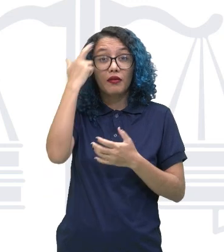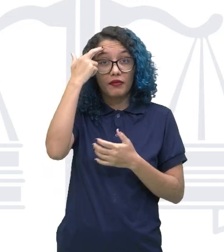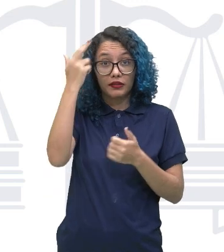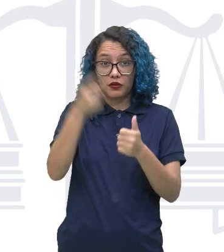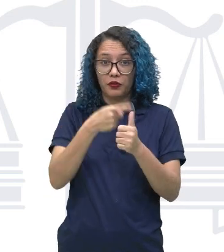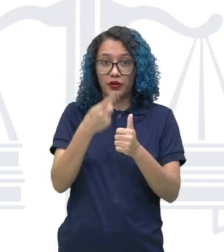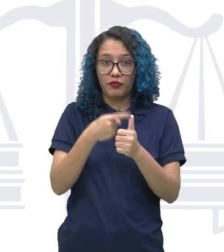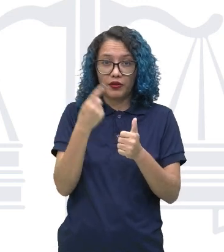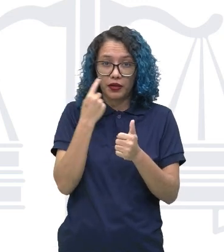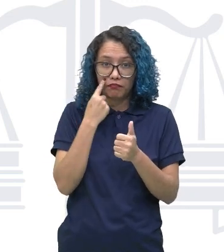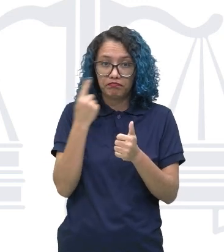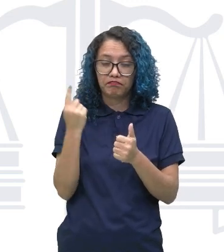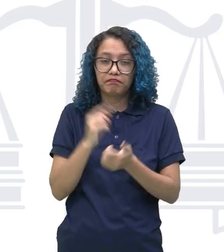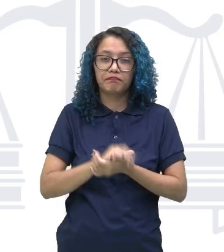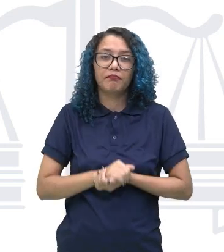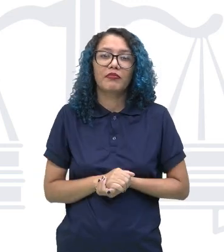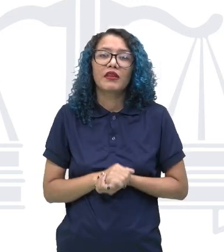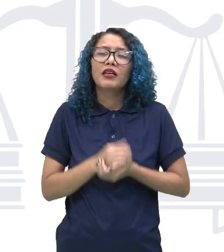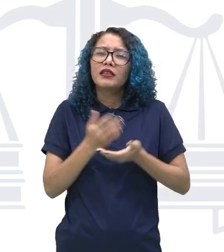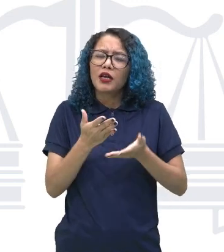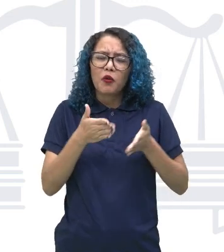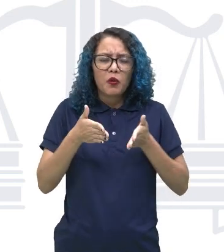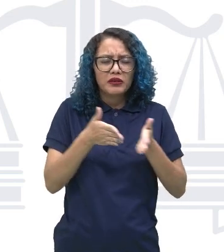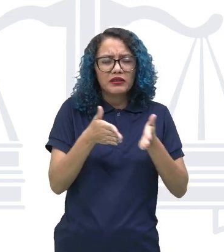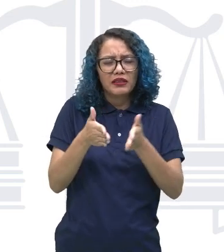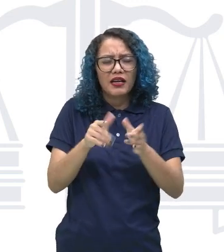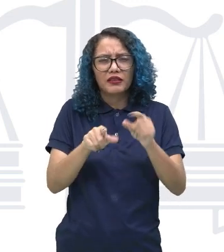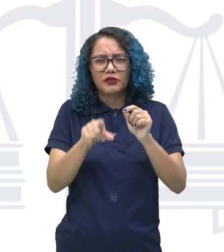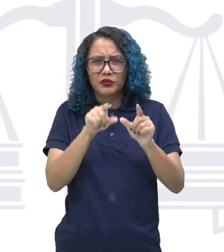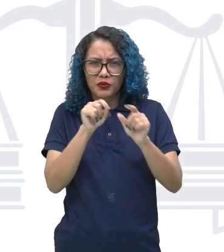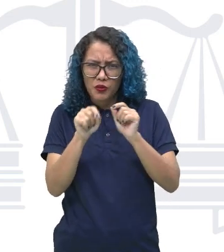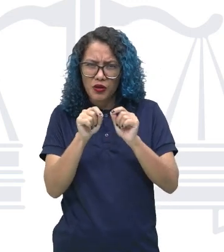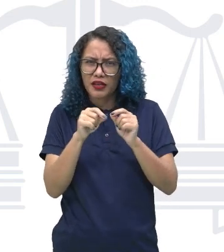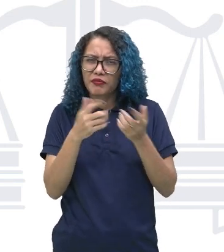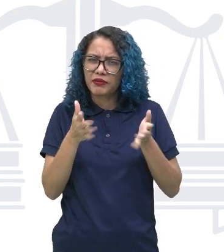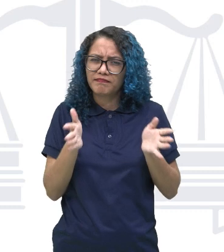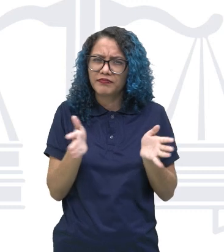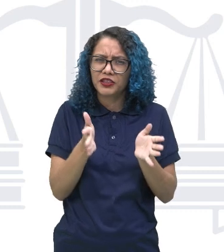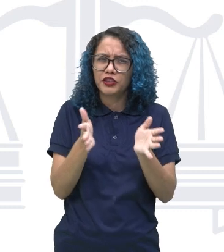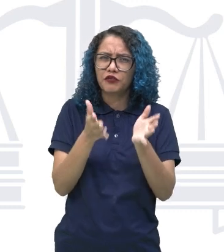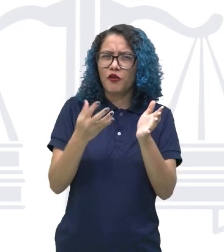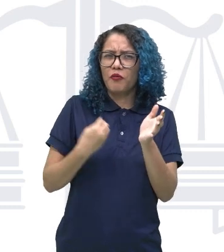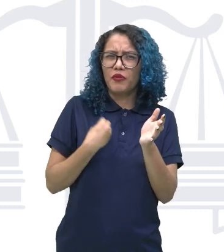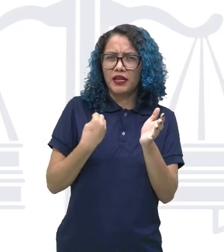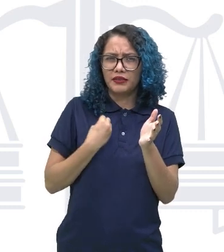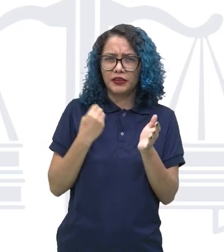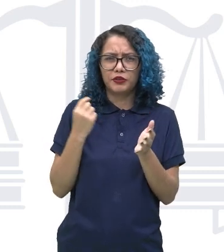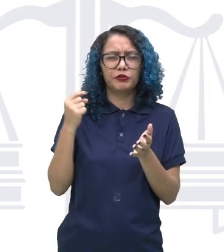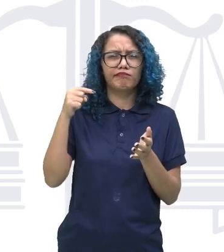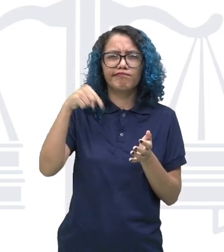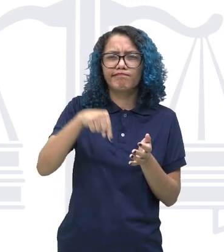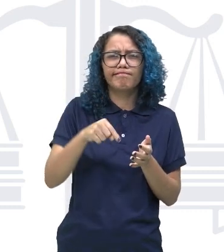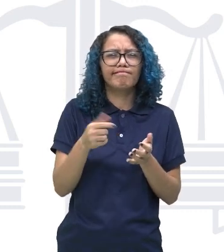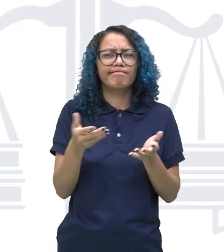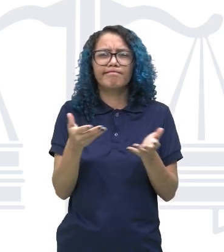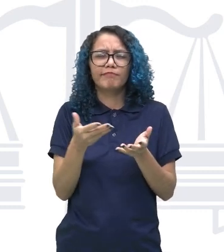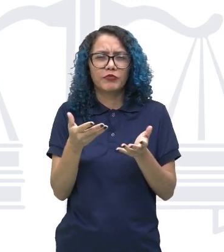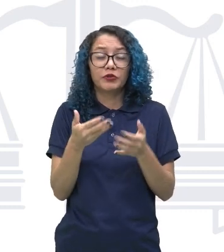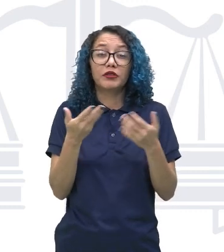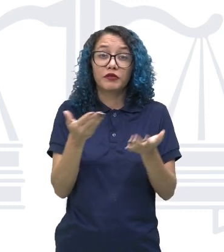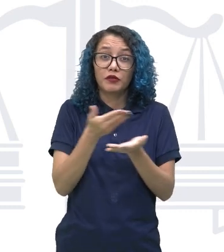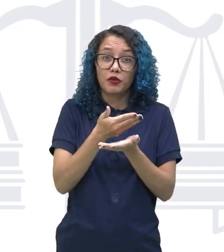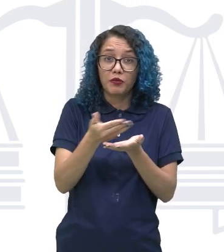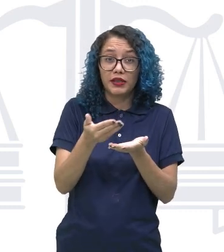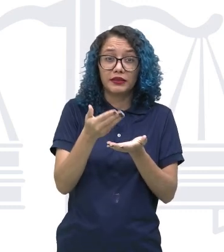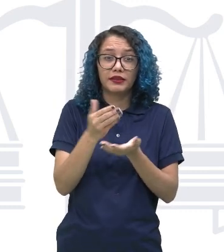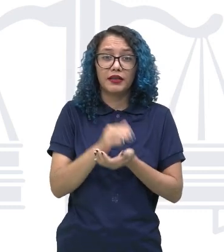quais foram as estradas que me trouxeram até aqui. Vamos dar início a essa jornada enxergando quais